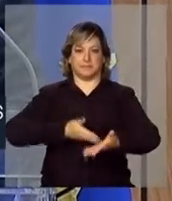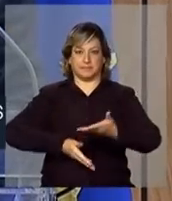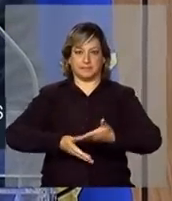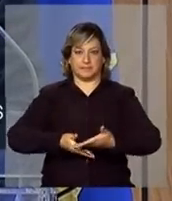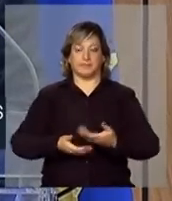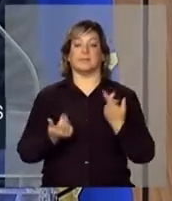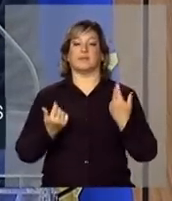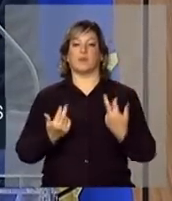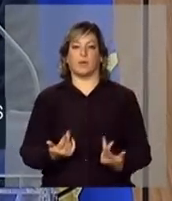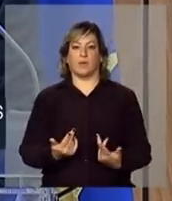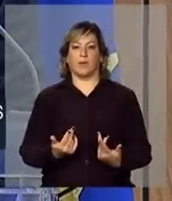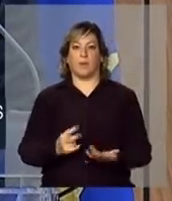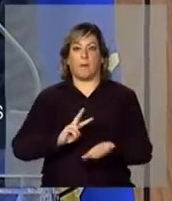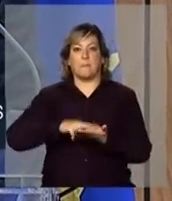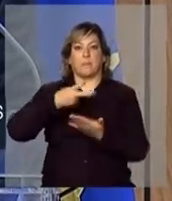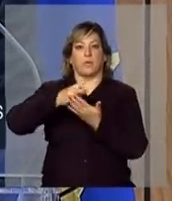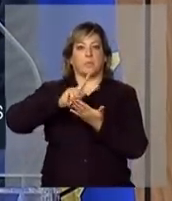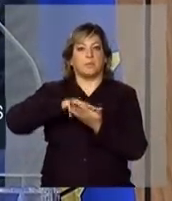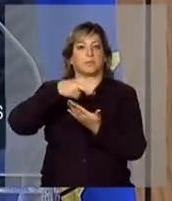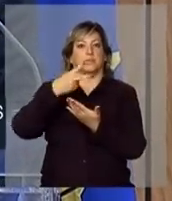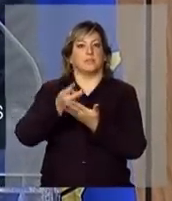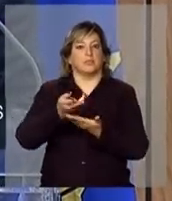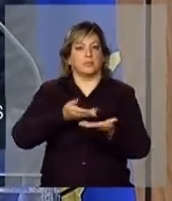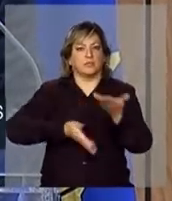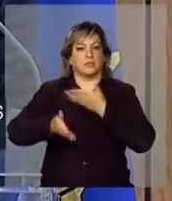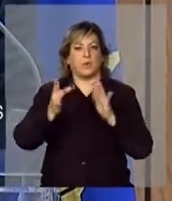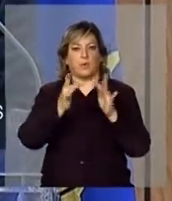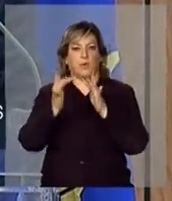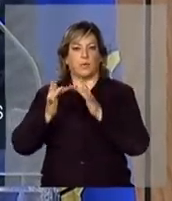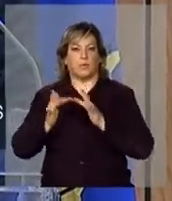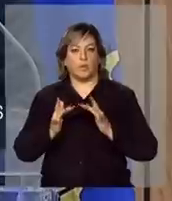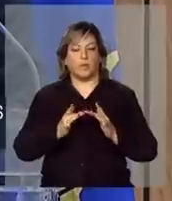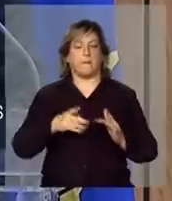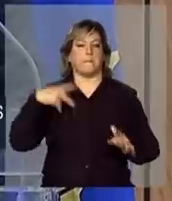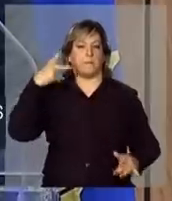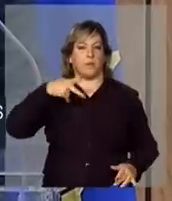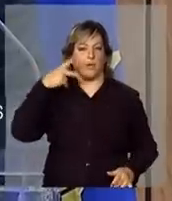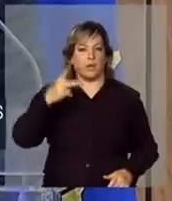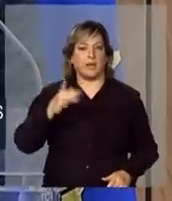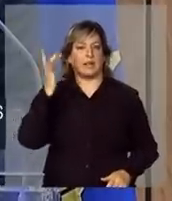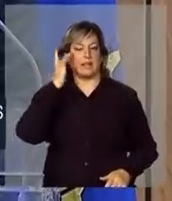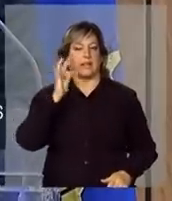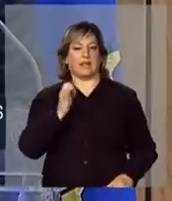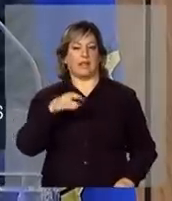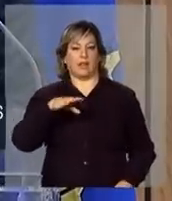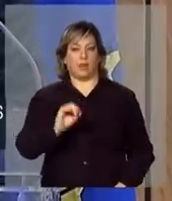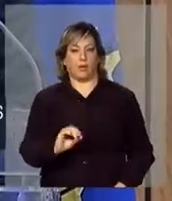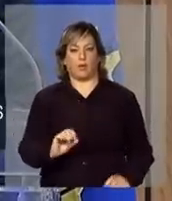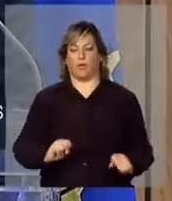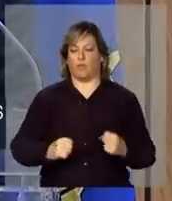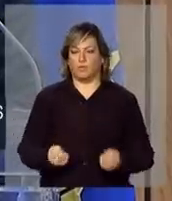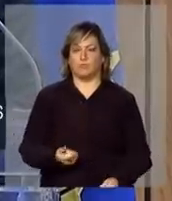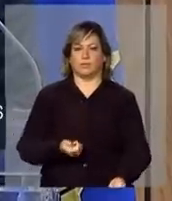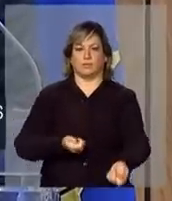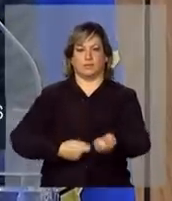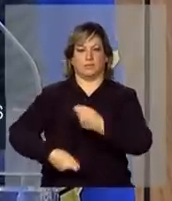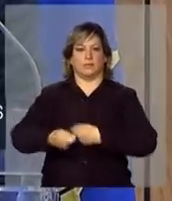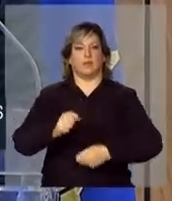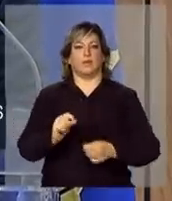bem como a multiplicação dos contactos no plano técnico e político, reforçaram um clima de confiança